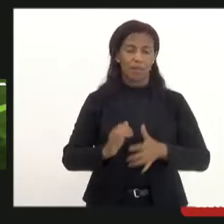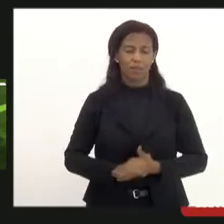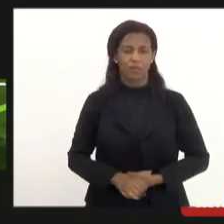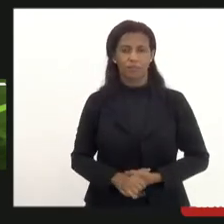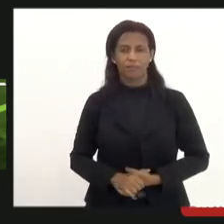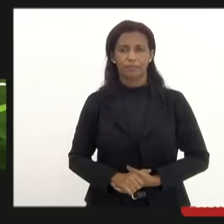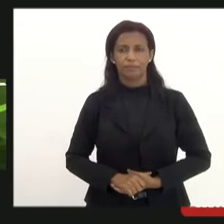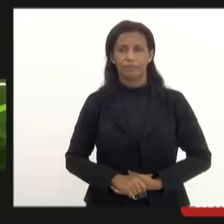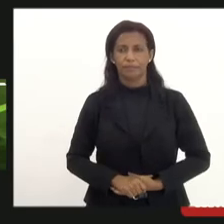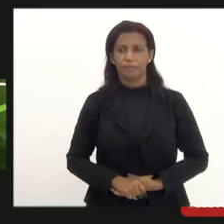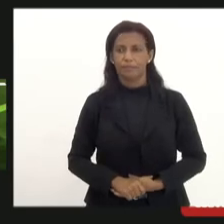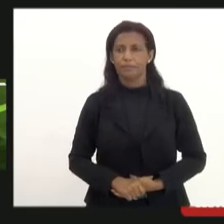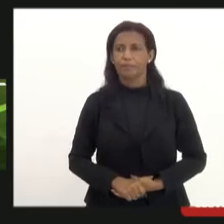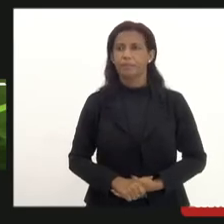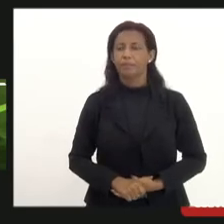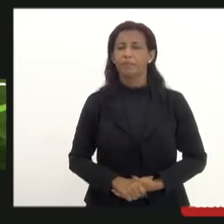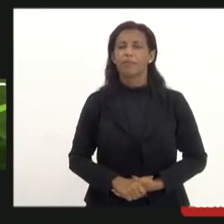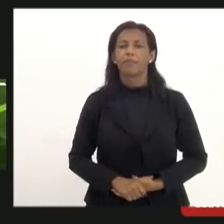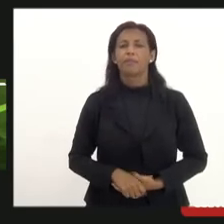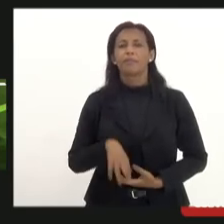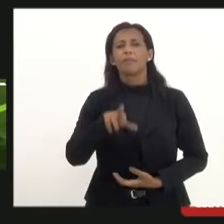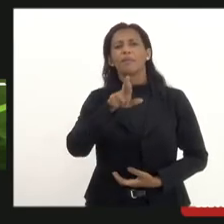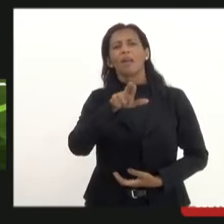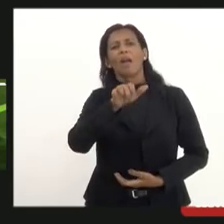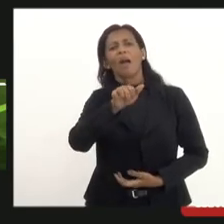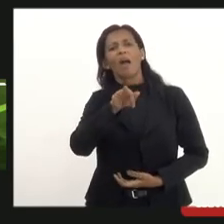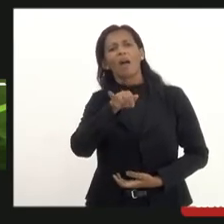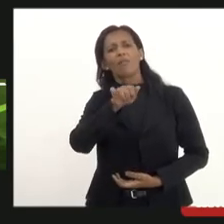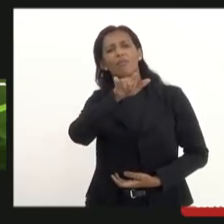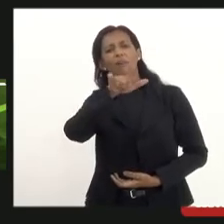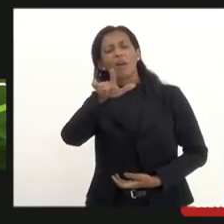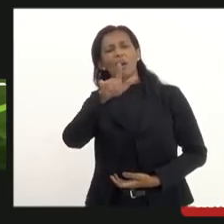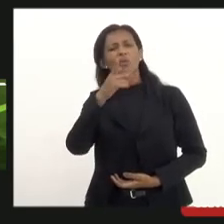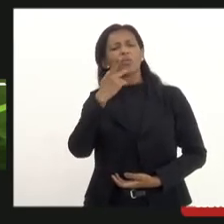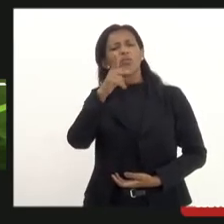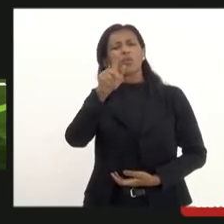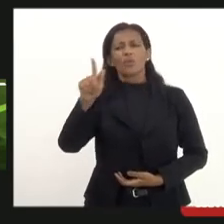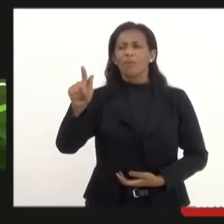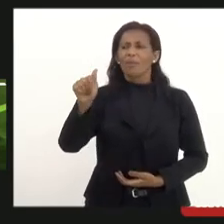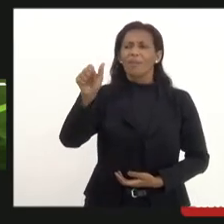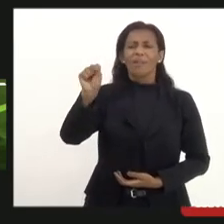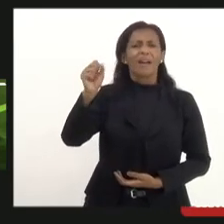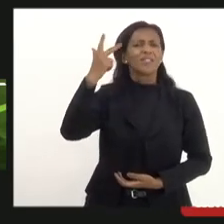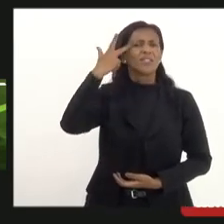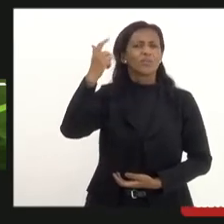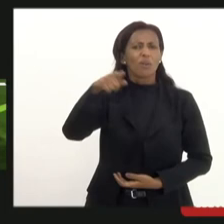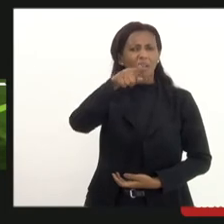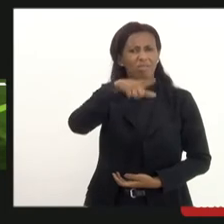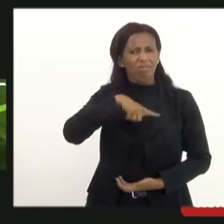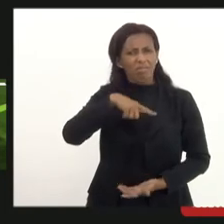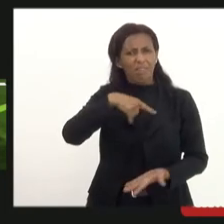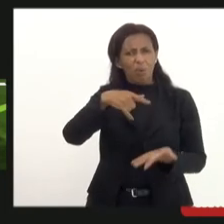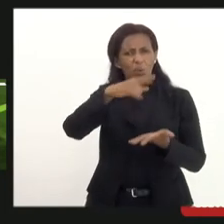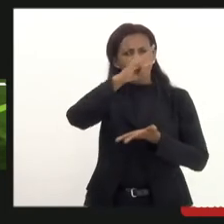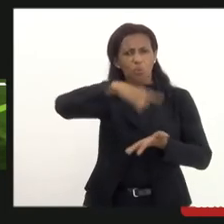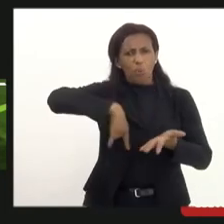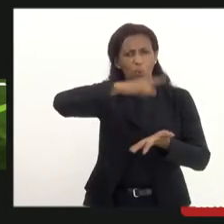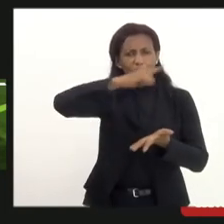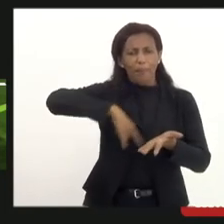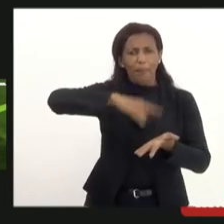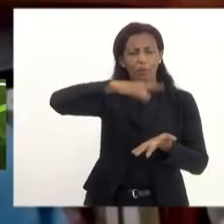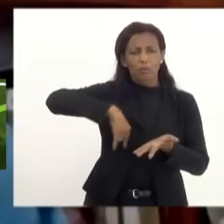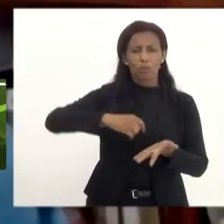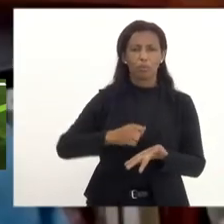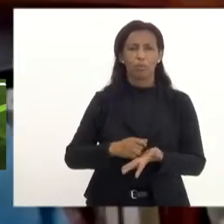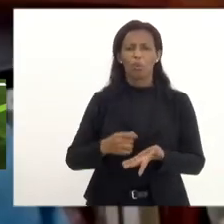aqui. Ô Rafael, sobre esse lugar natural, vocês têm algum documento que mostra, quer dizer, o